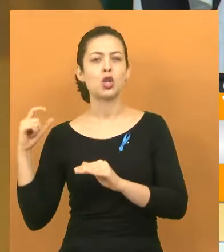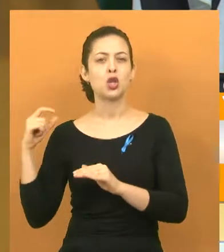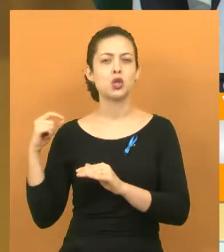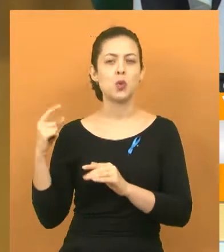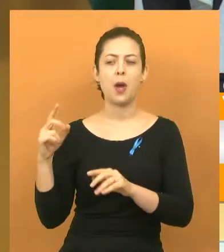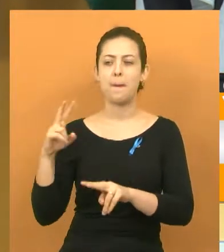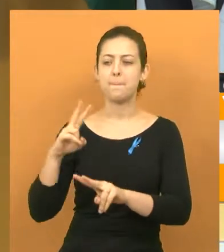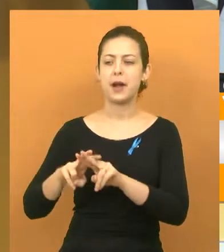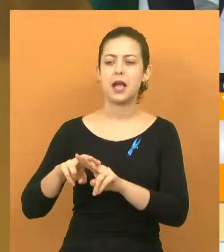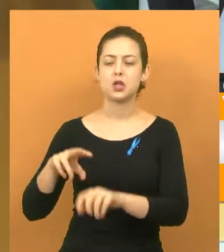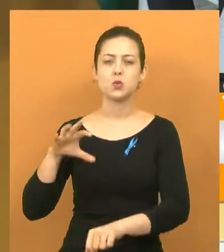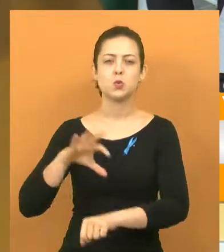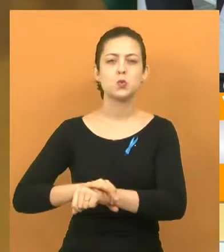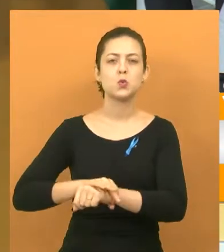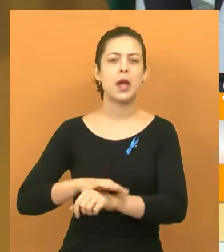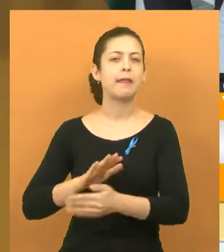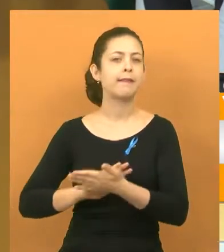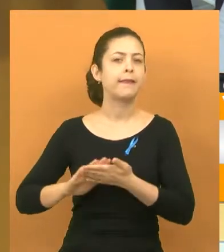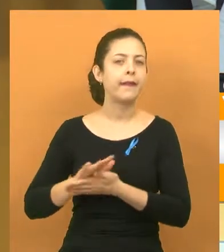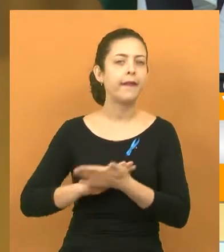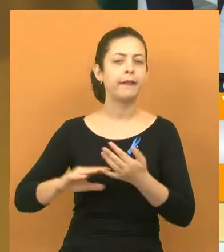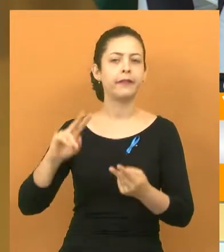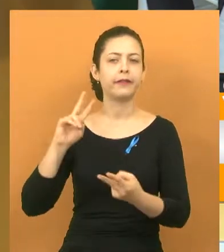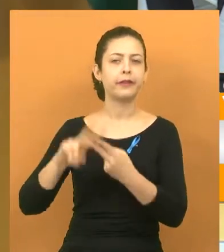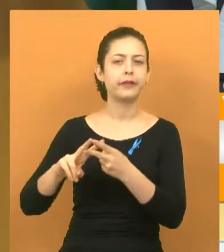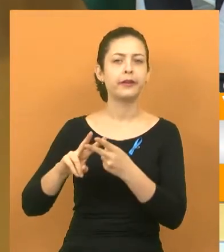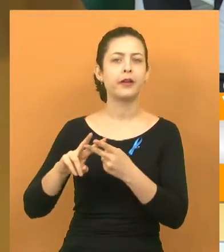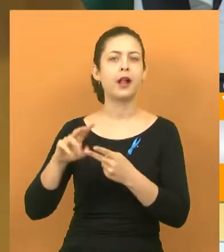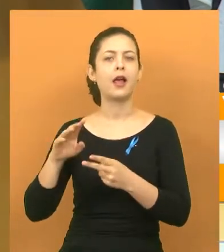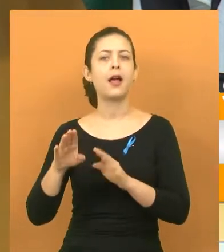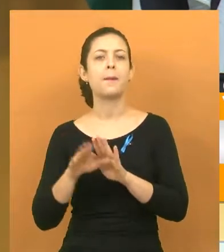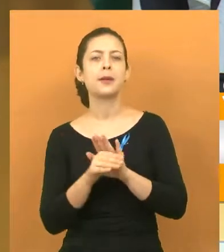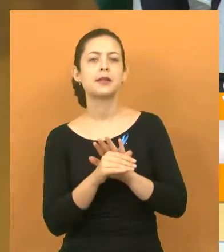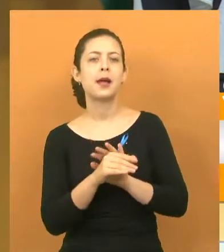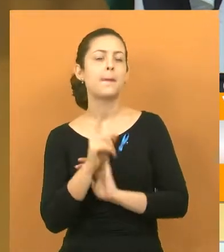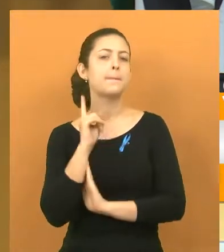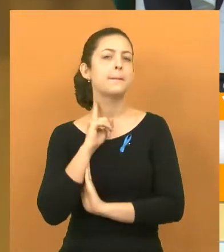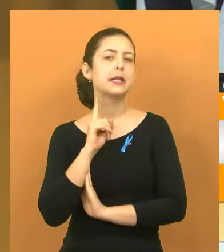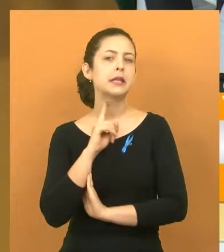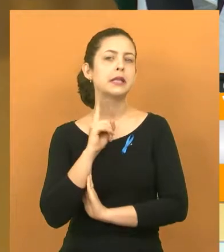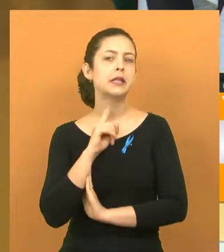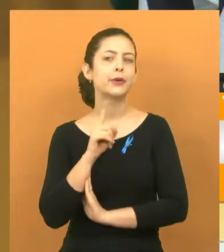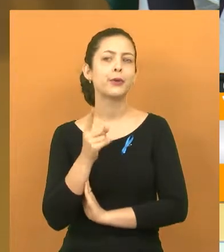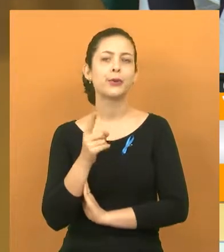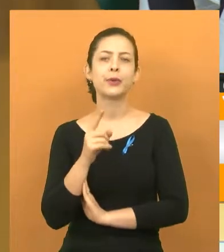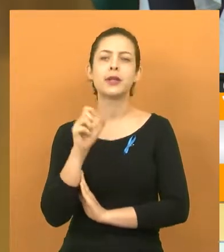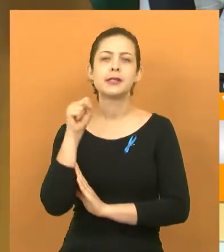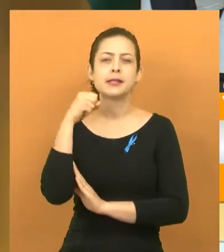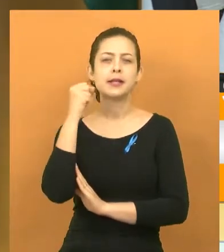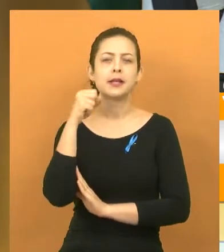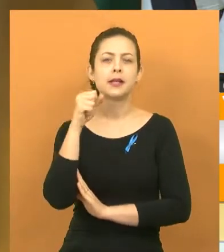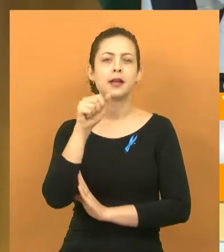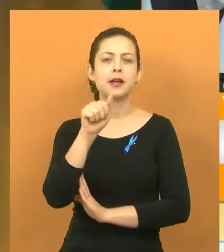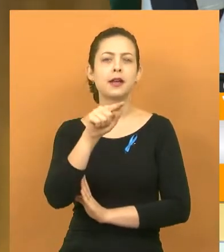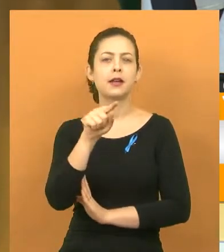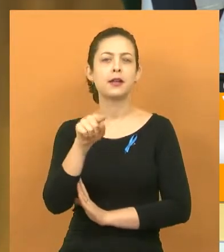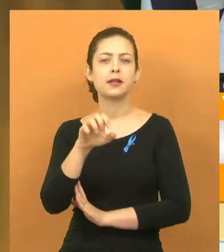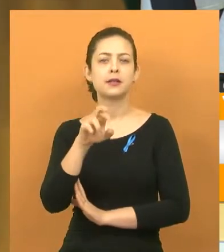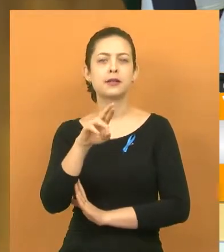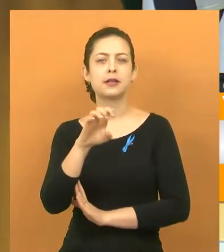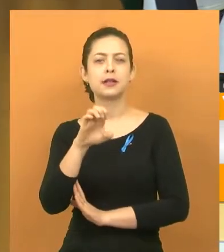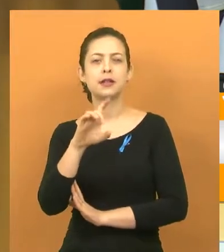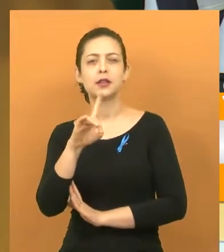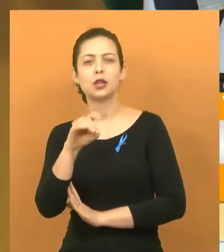ninguém é preso, ninguém é julgado. O cara lá do Mensalão Mineiro, lá, o senador Azeredo, passou mais de